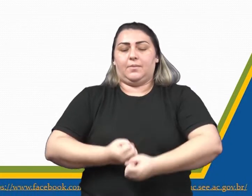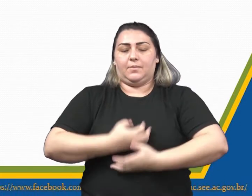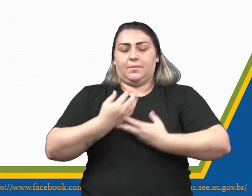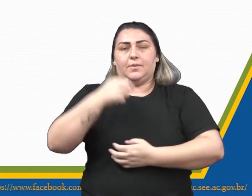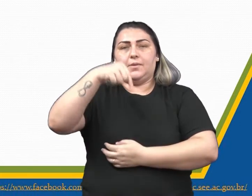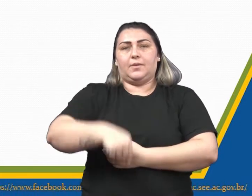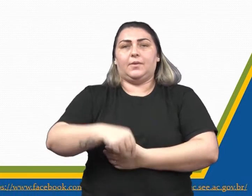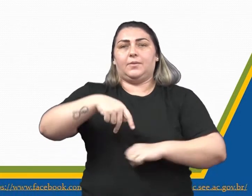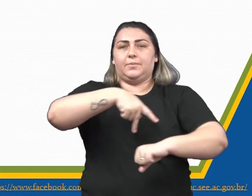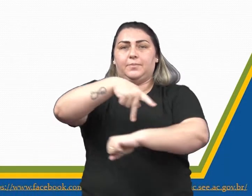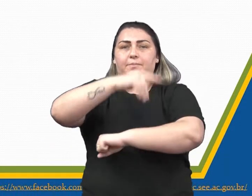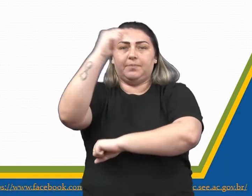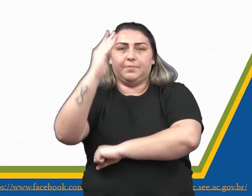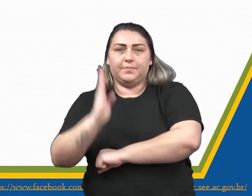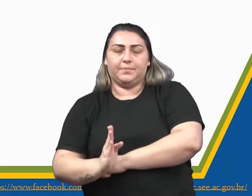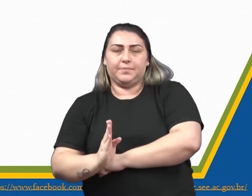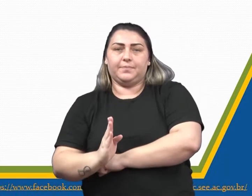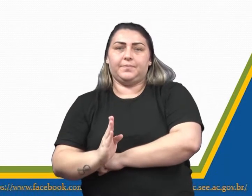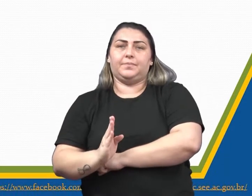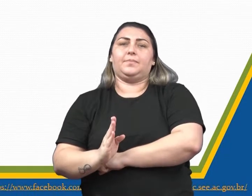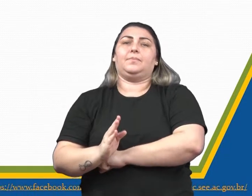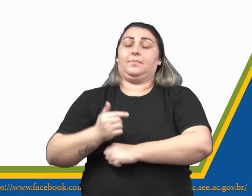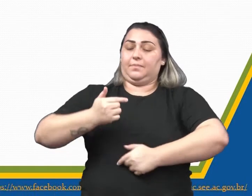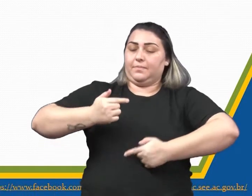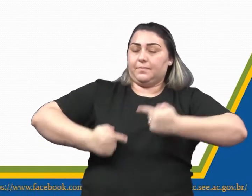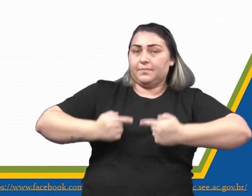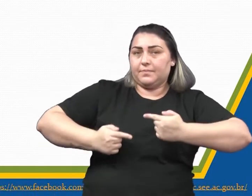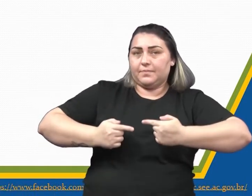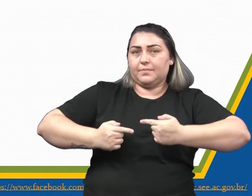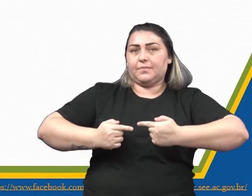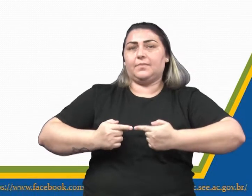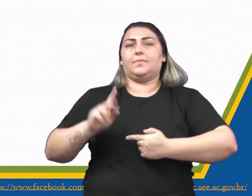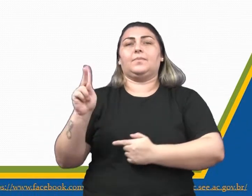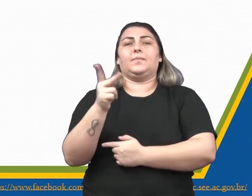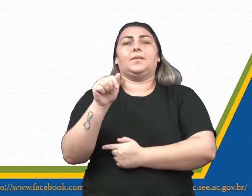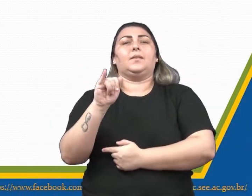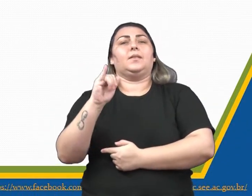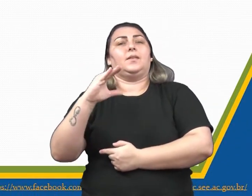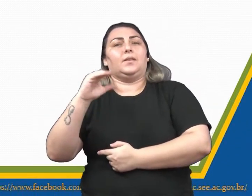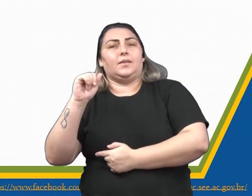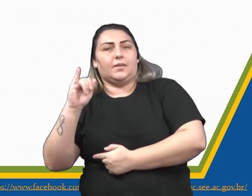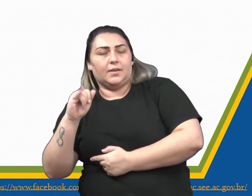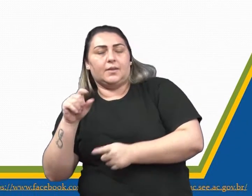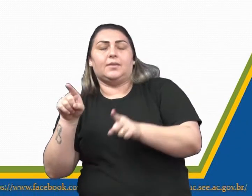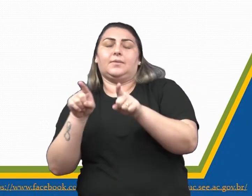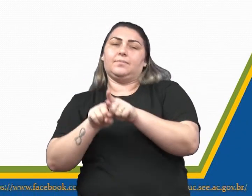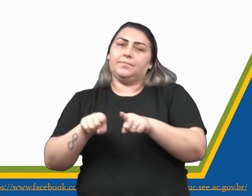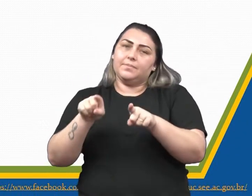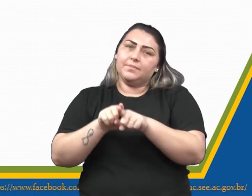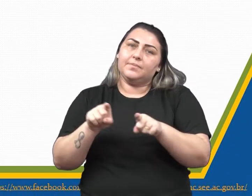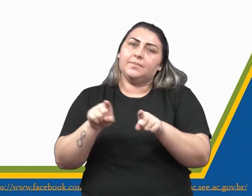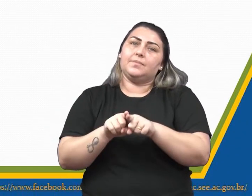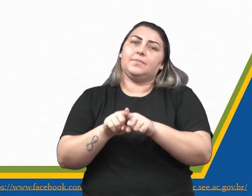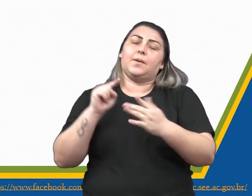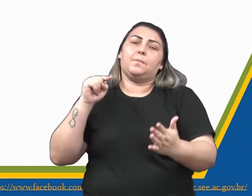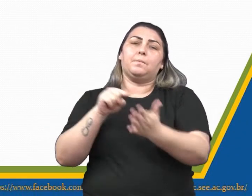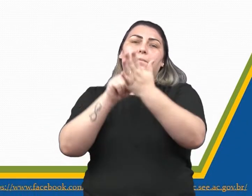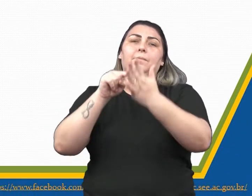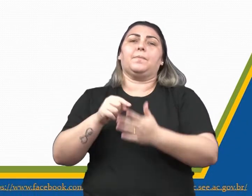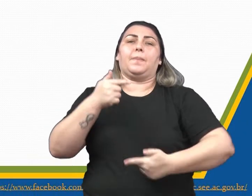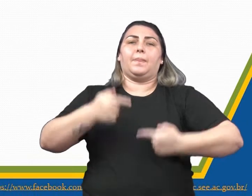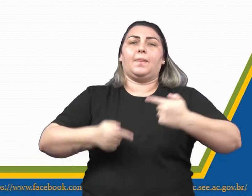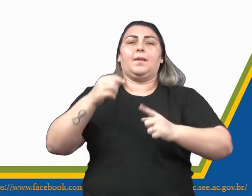país. O haikai brasileiro e a política. O haikai também é um intenso meio de denúncia política e